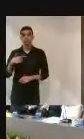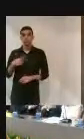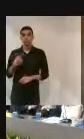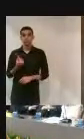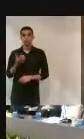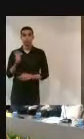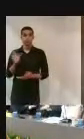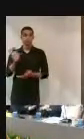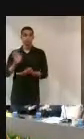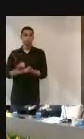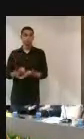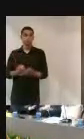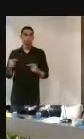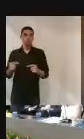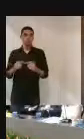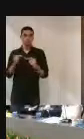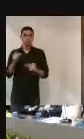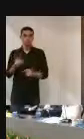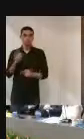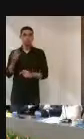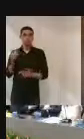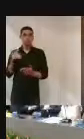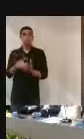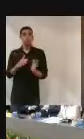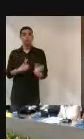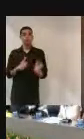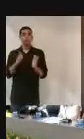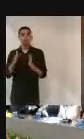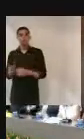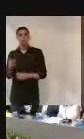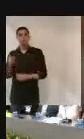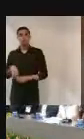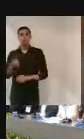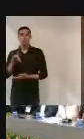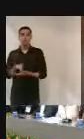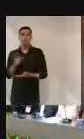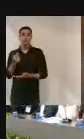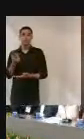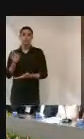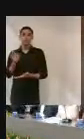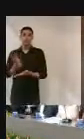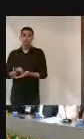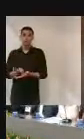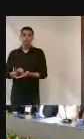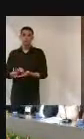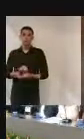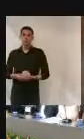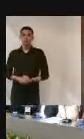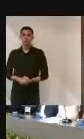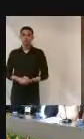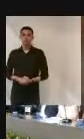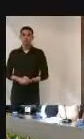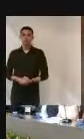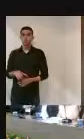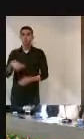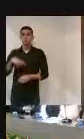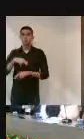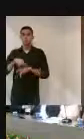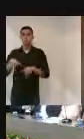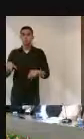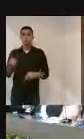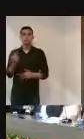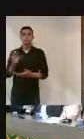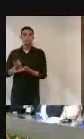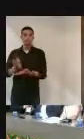daquela cooperativa. Até chegar à fase 3, que é o pagamento por tonelada, como são aplicados hoje diversos sistemas de crédito. Então,